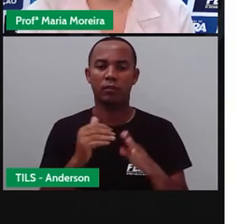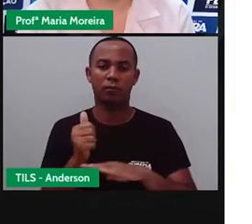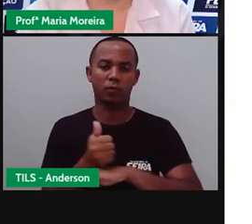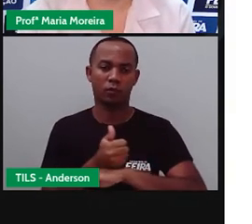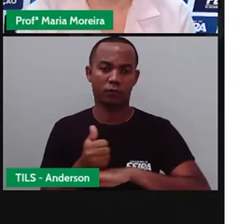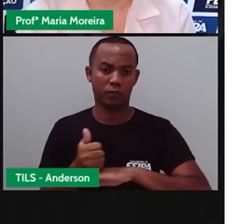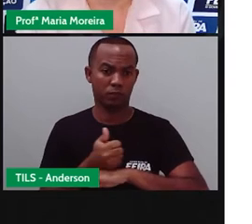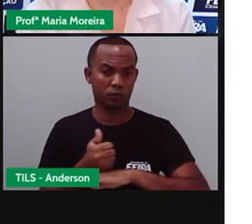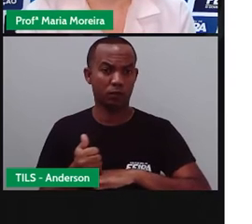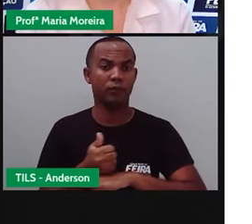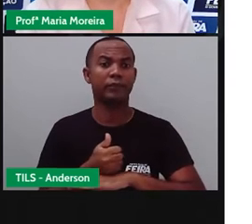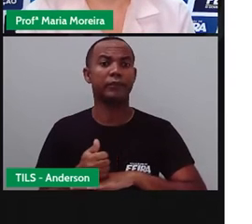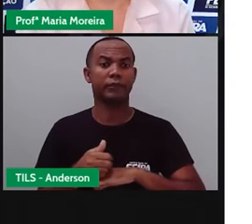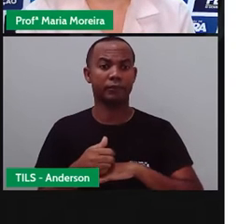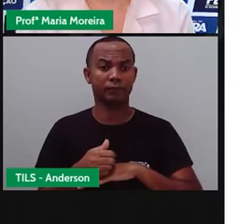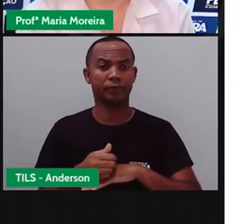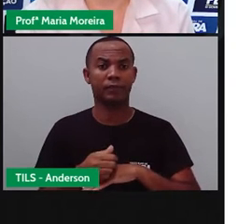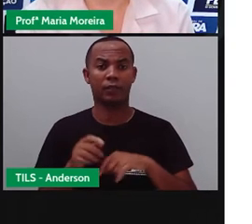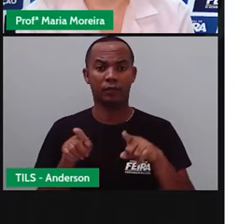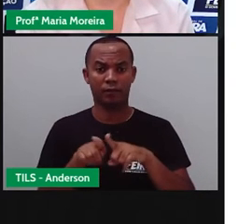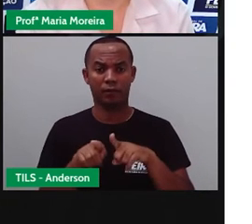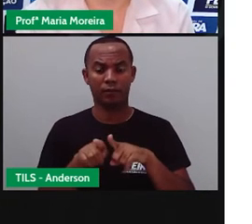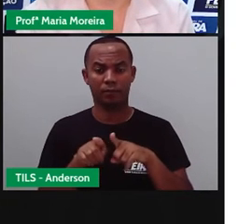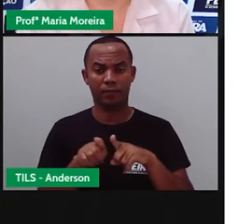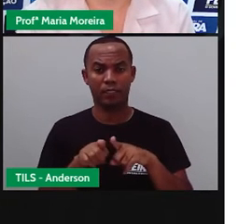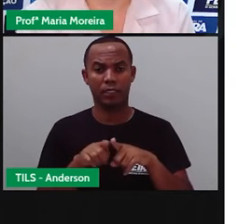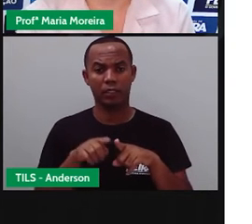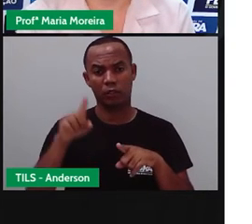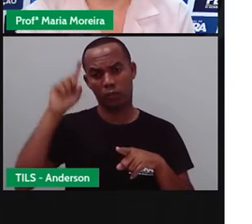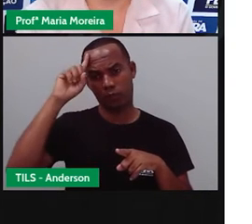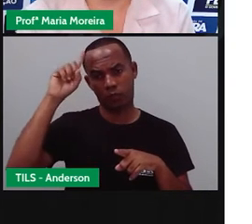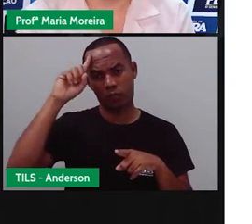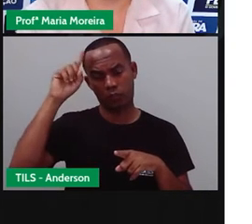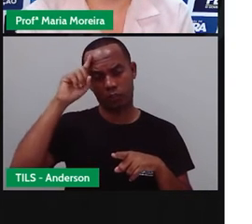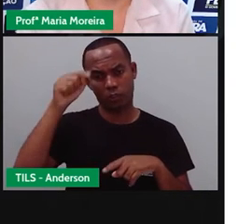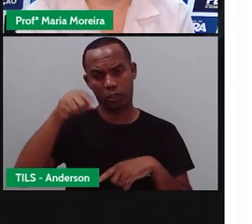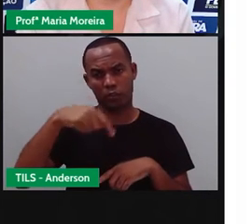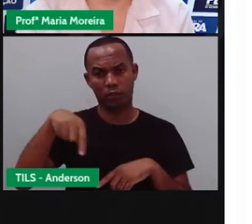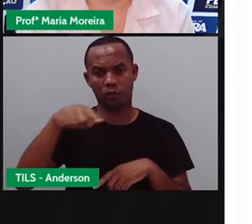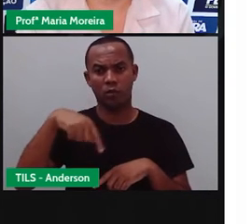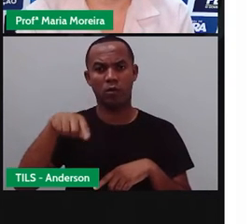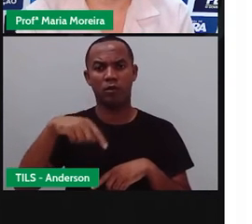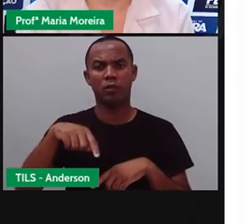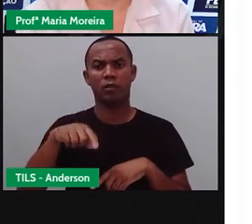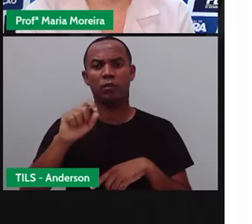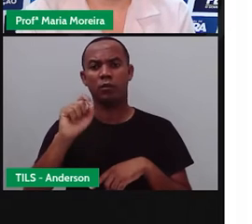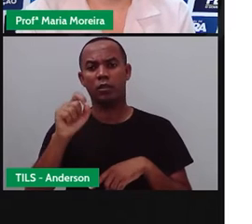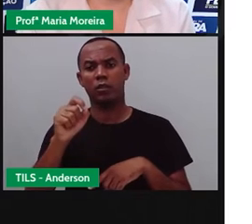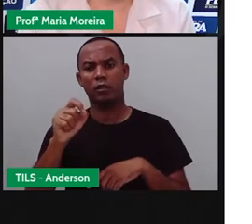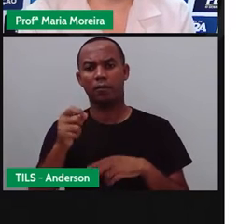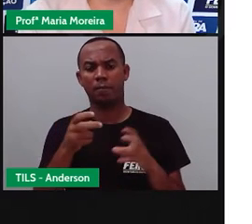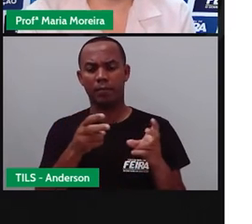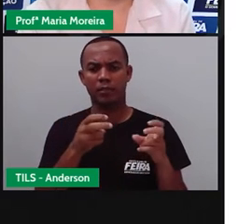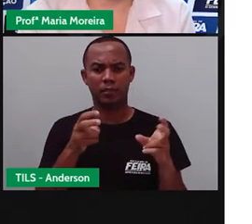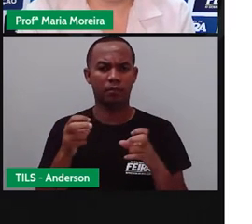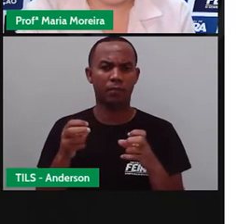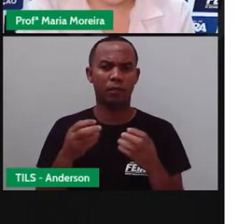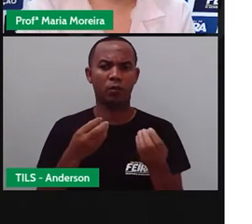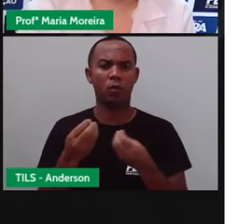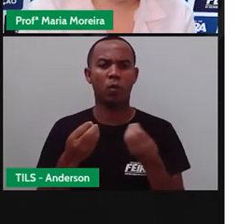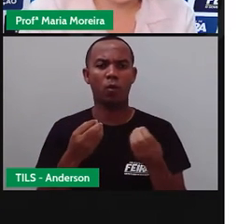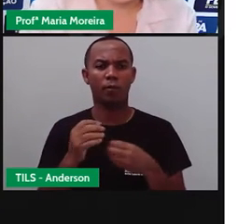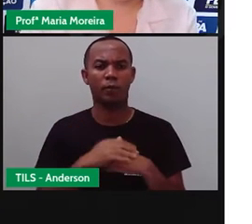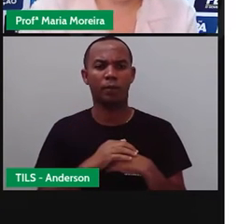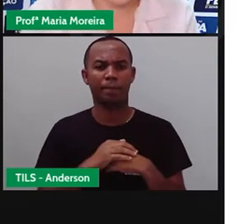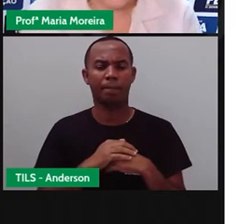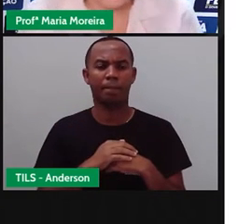né Oi Mi está presente no Dia a Dia de Todos Nós somos mesmo que não percebamos o que que é para colocar aqui